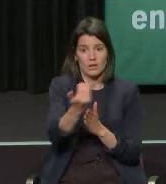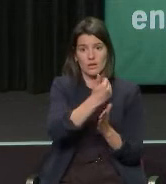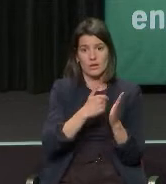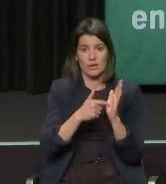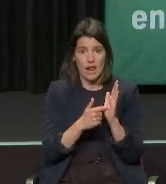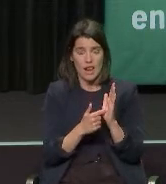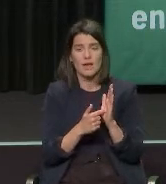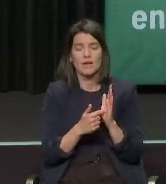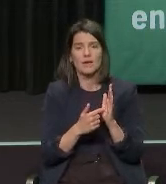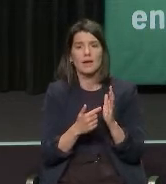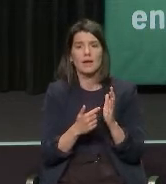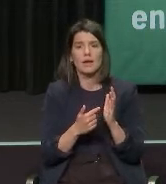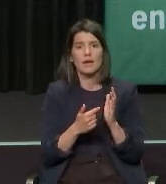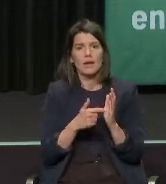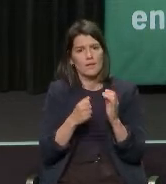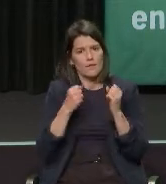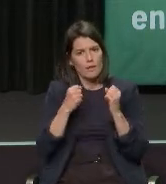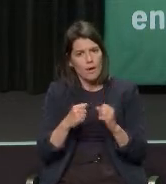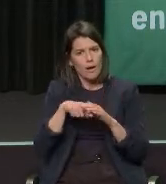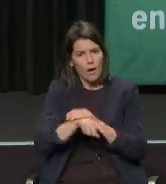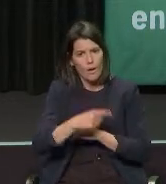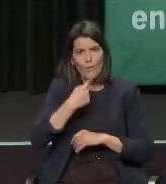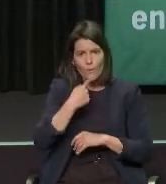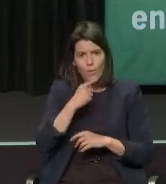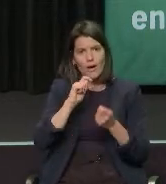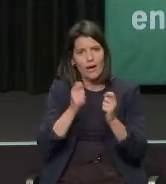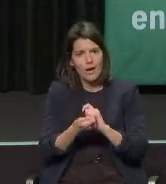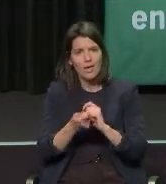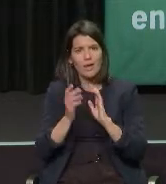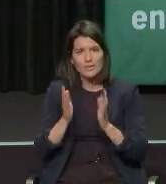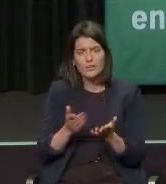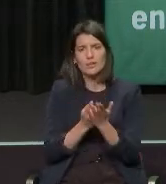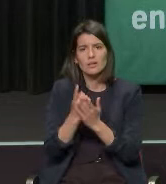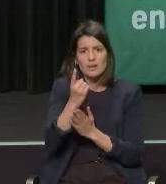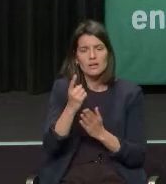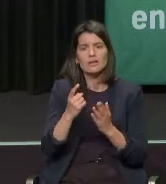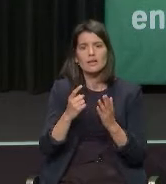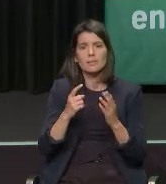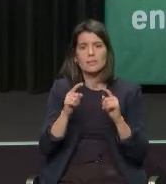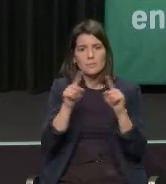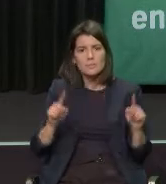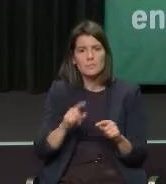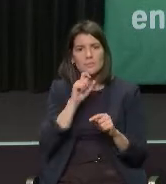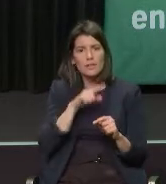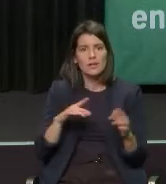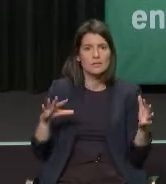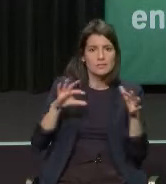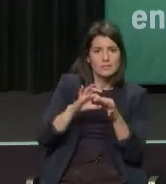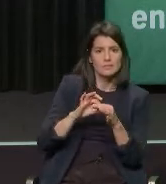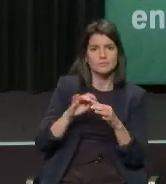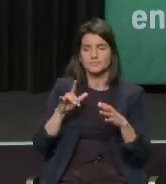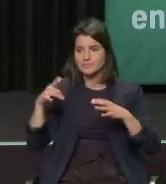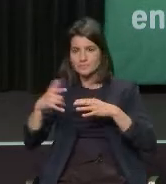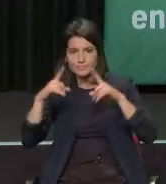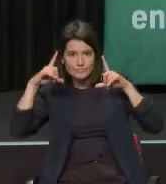uma amostra extremamente intensiva e adaptada, com uma georreferenciação muito precisa, que permita depois fazer o correlacionamento com as imagens de